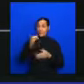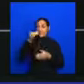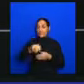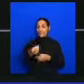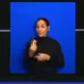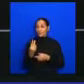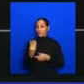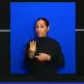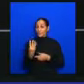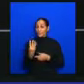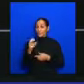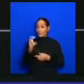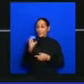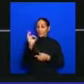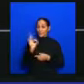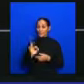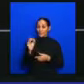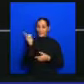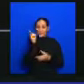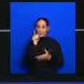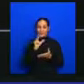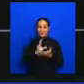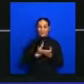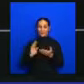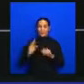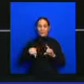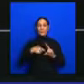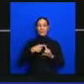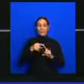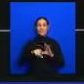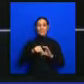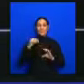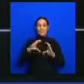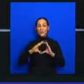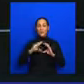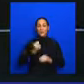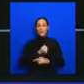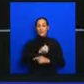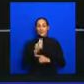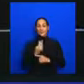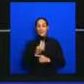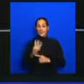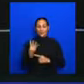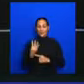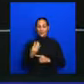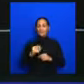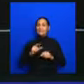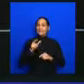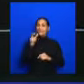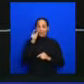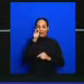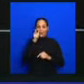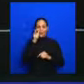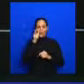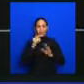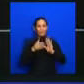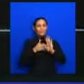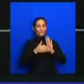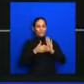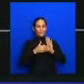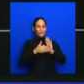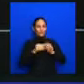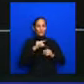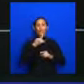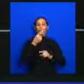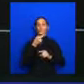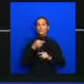prêmios acertando 2, 3, 4 ou 5 números. Mais uma bola sorteada, 24. Então confira direitinho sua